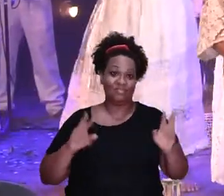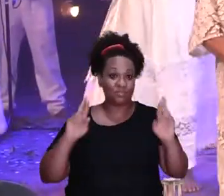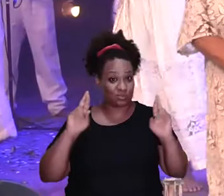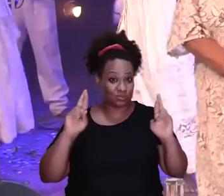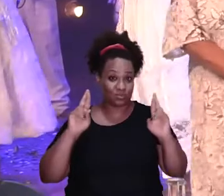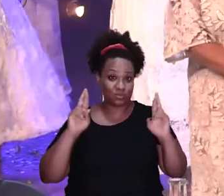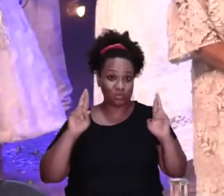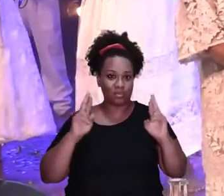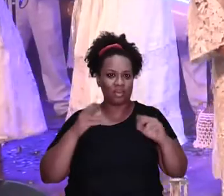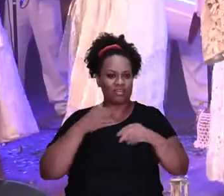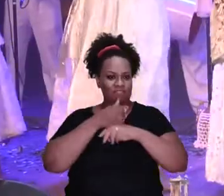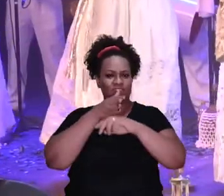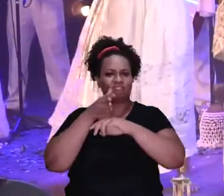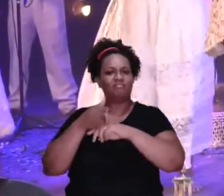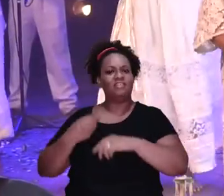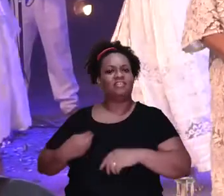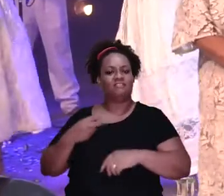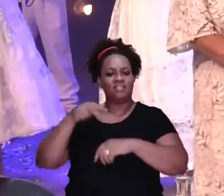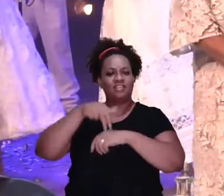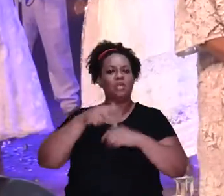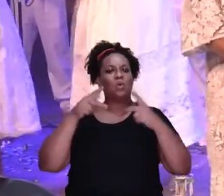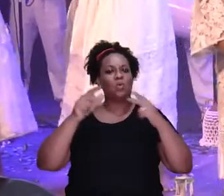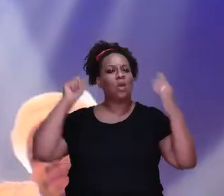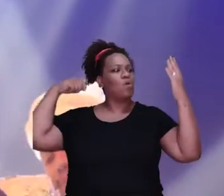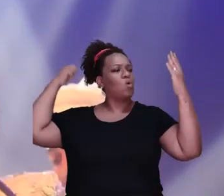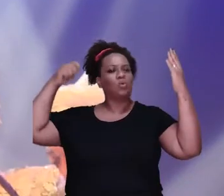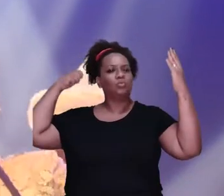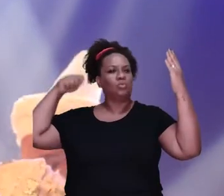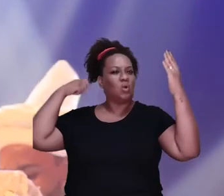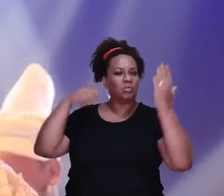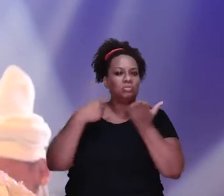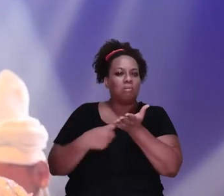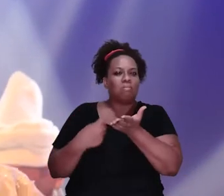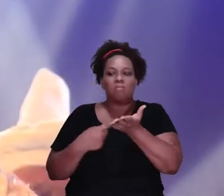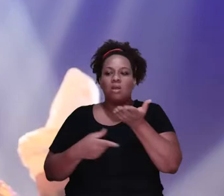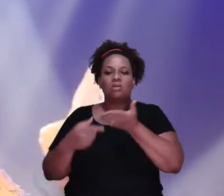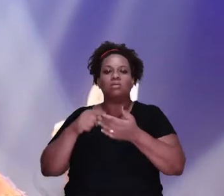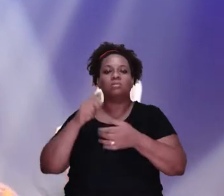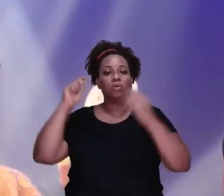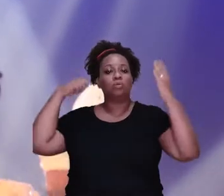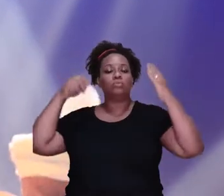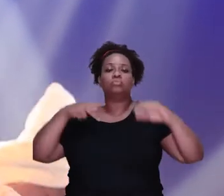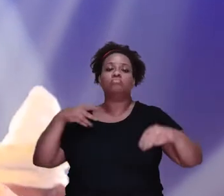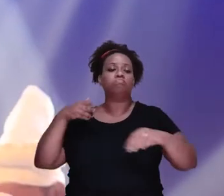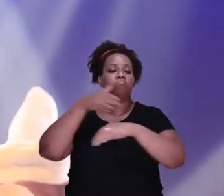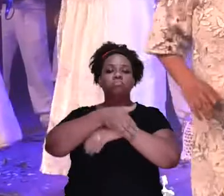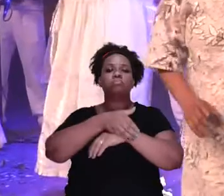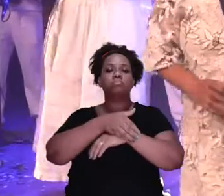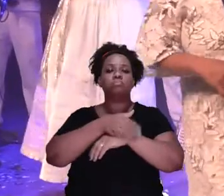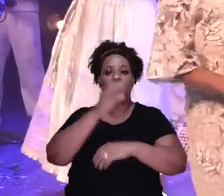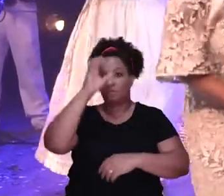e eu espero que a gente possa ocupar esses espaços como o assunto né hoje não ela não negocia ela